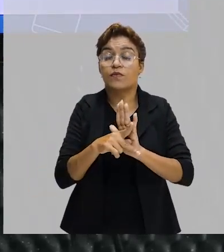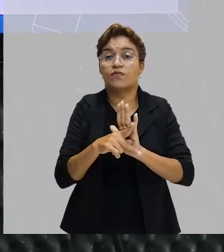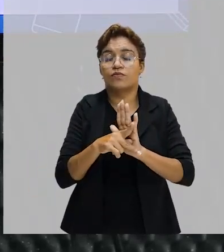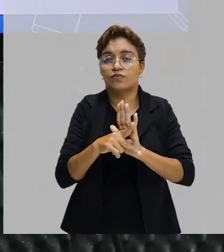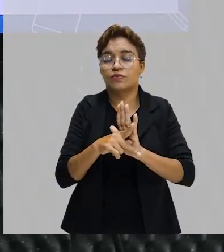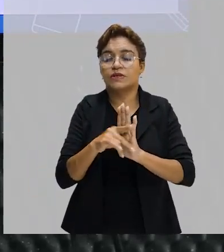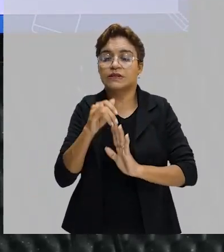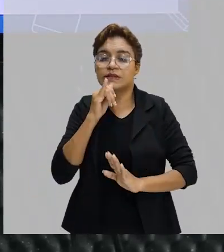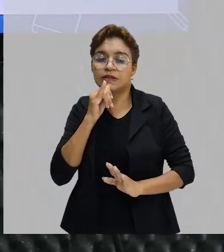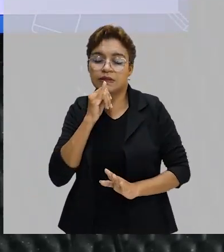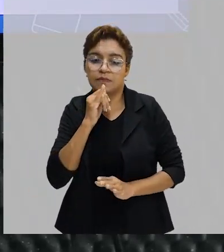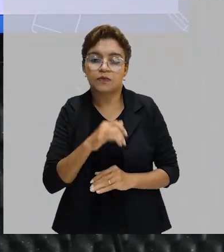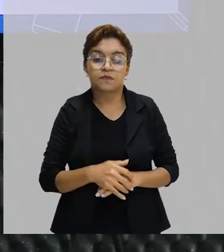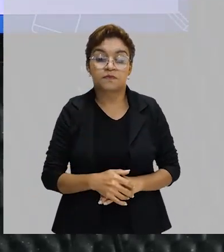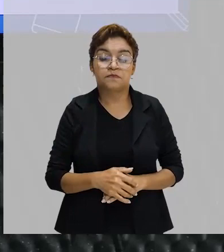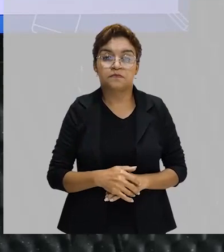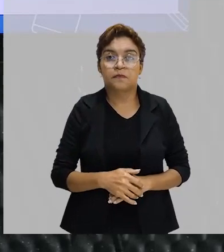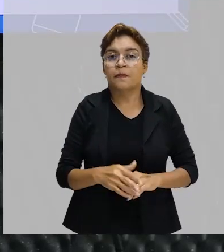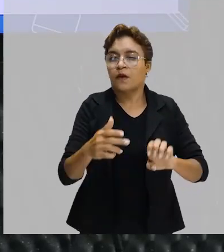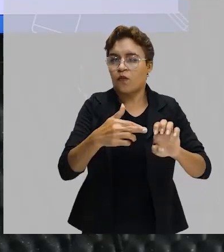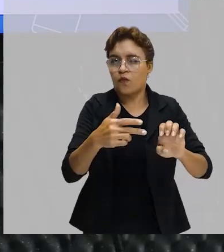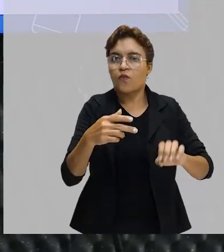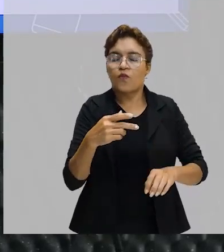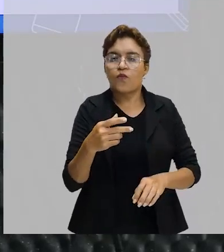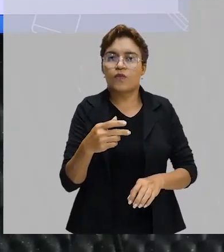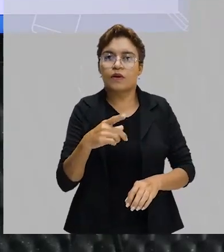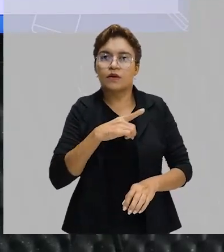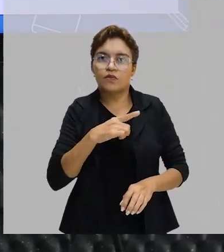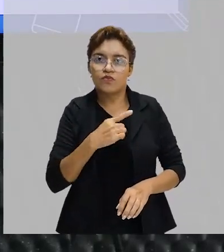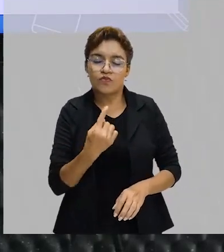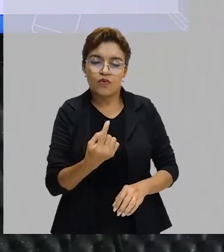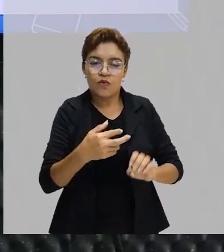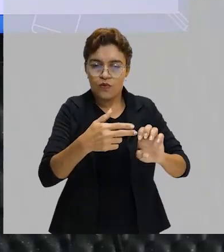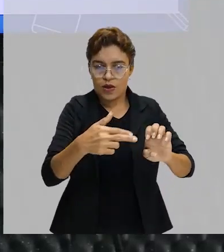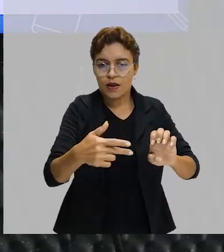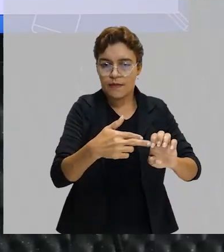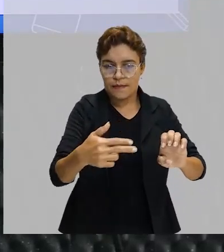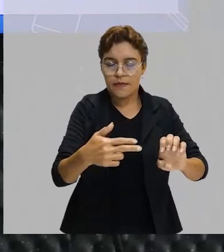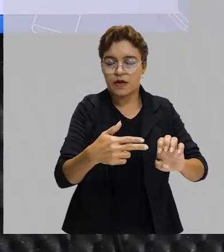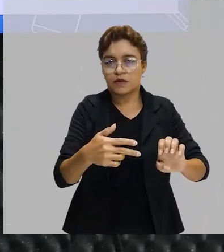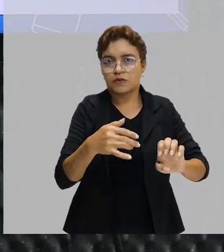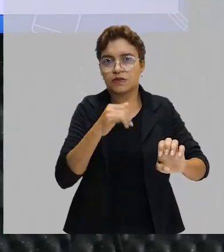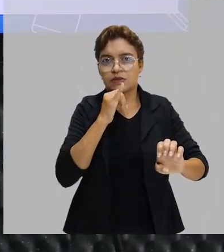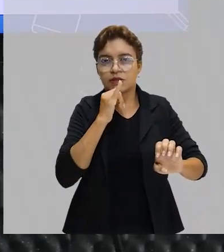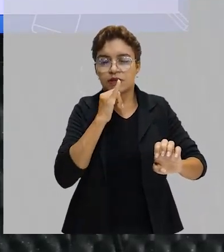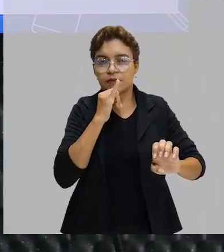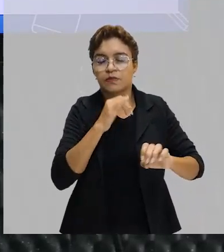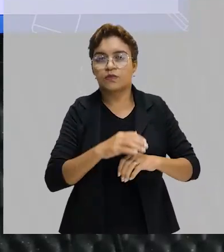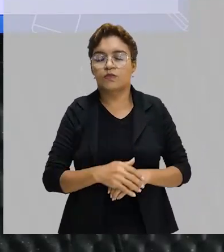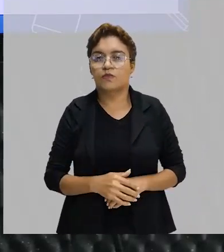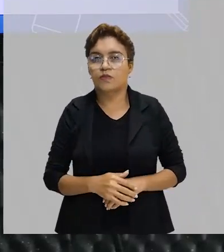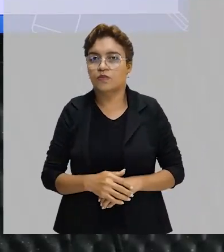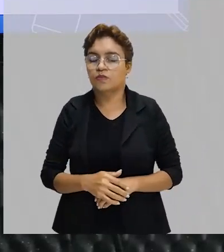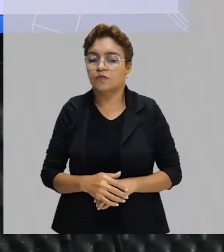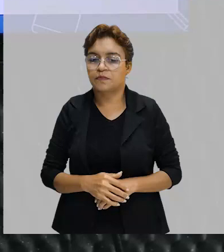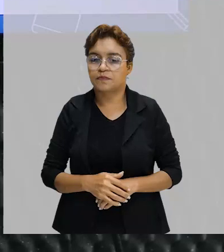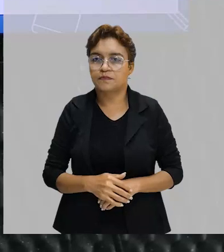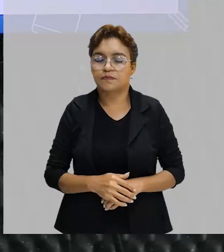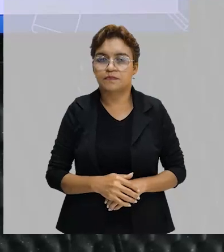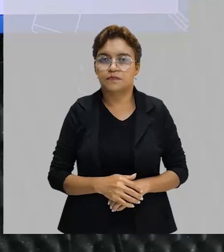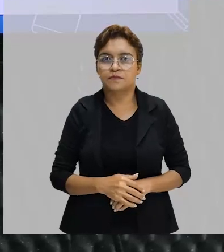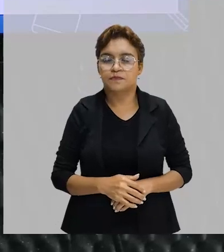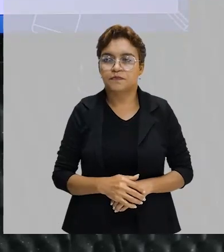Então você tem a amostra de um elemento, né? Você faz essa decomposição da luz, então você vai conseguir,